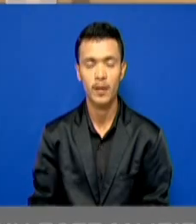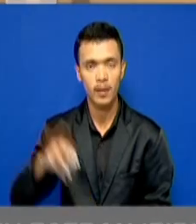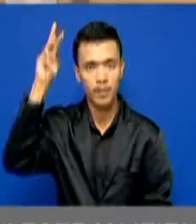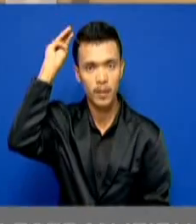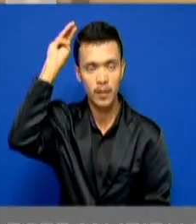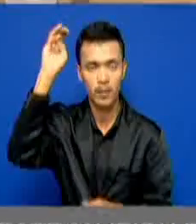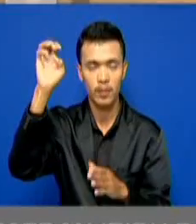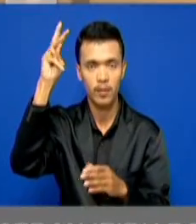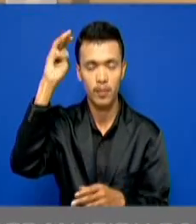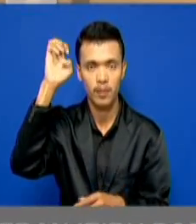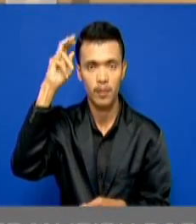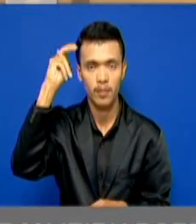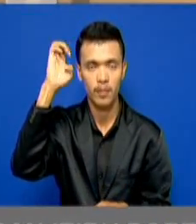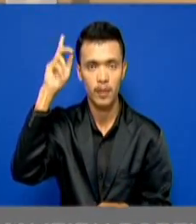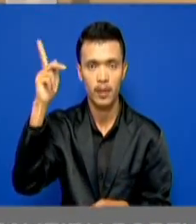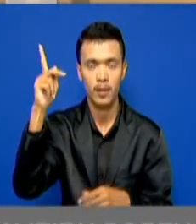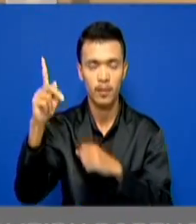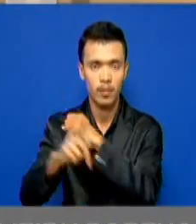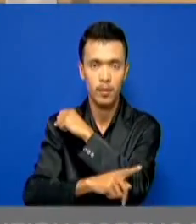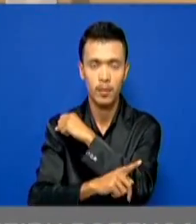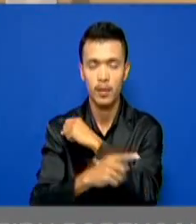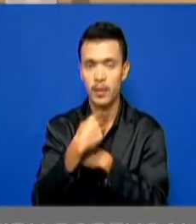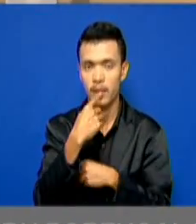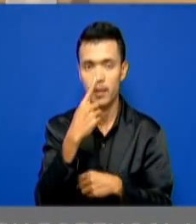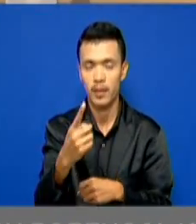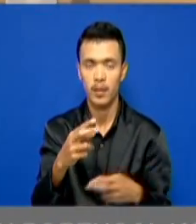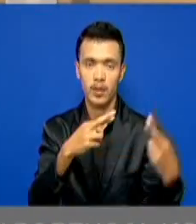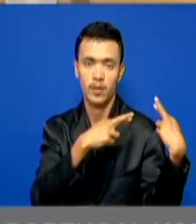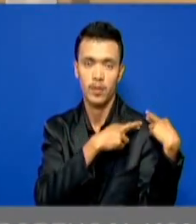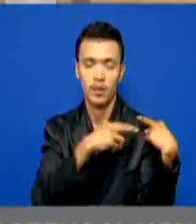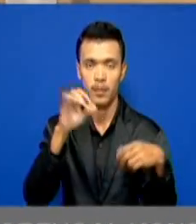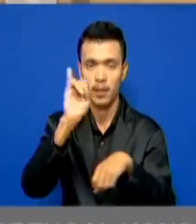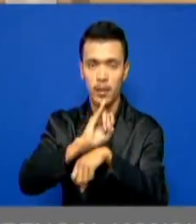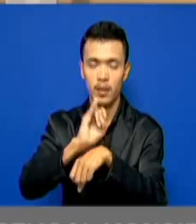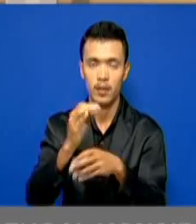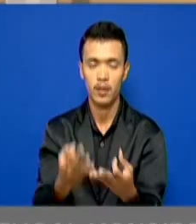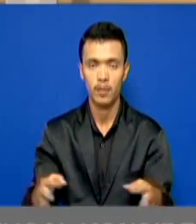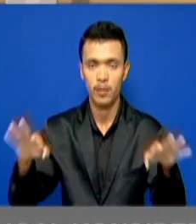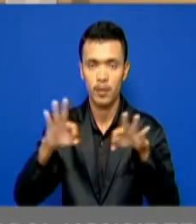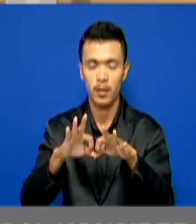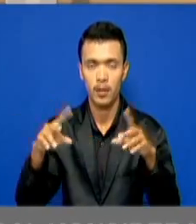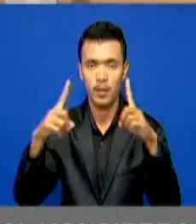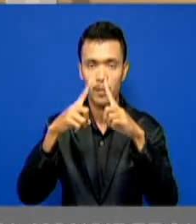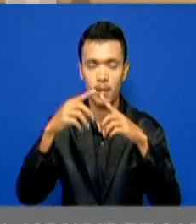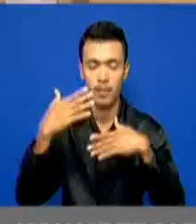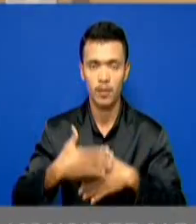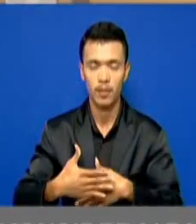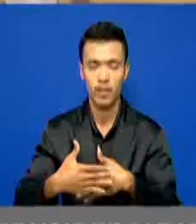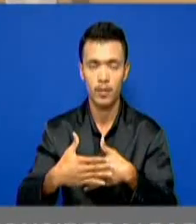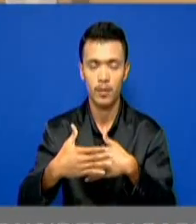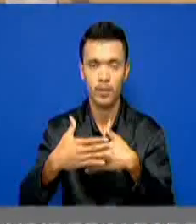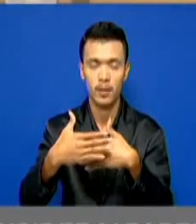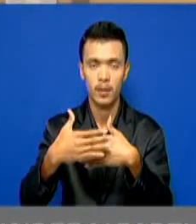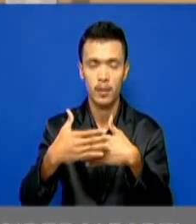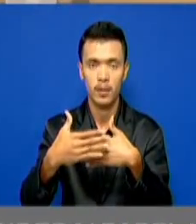Ministro de Estado, Negócio Estrangeiro, Portugal considera papel da Igreja importante para progresso,